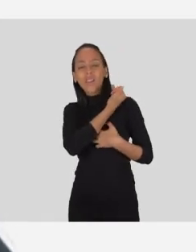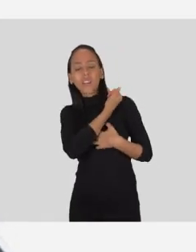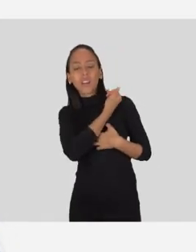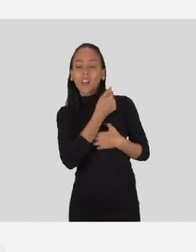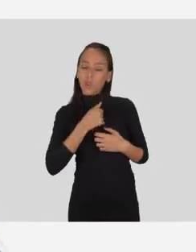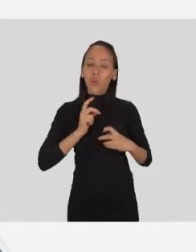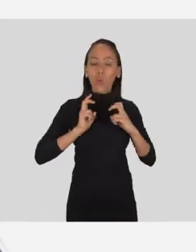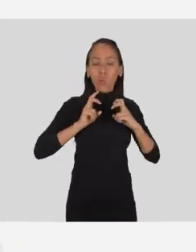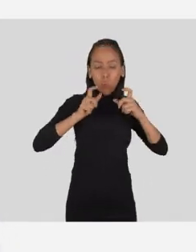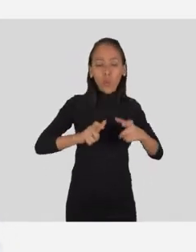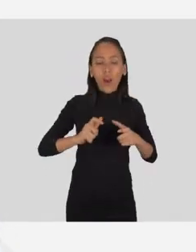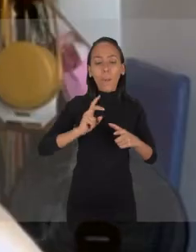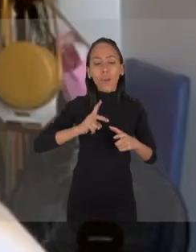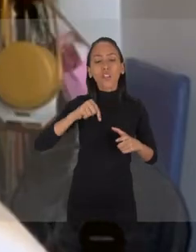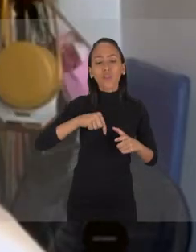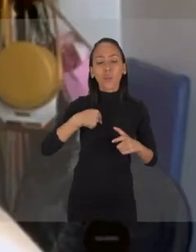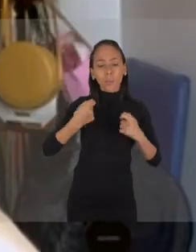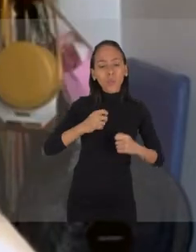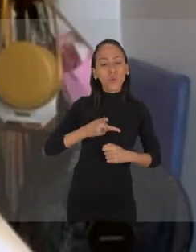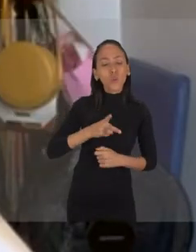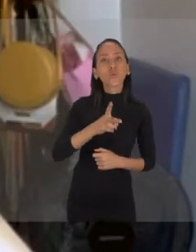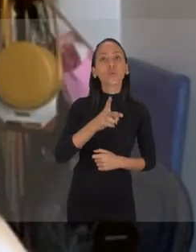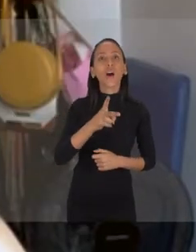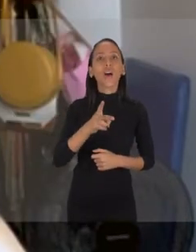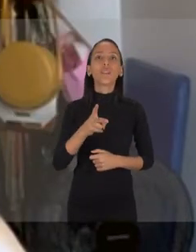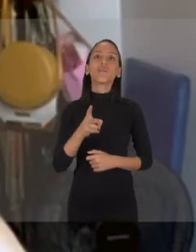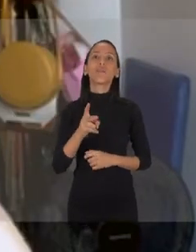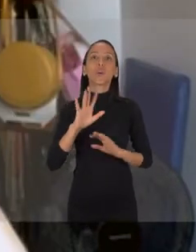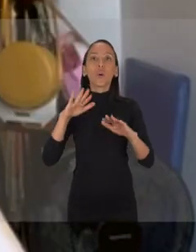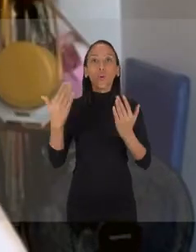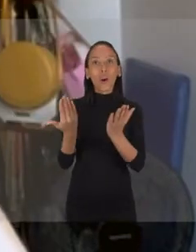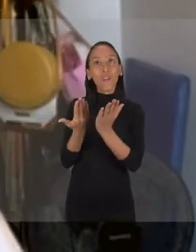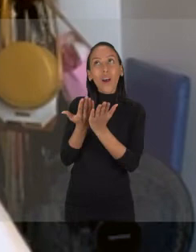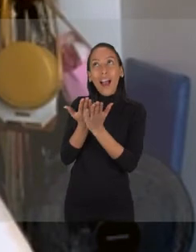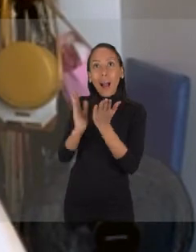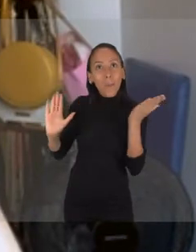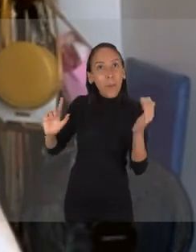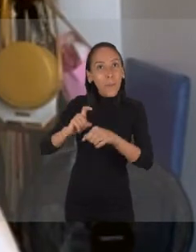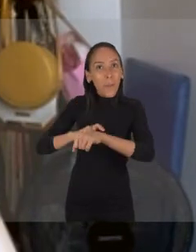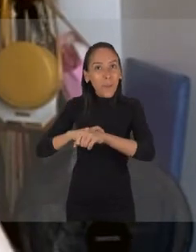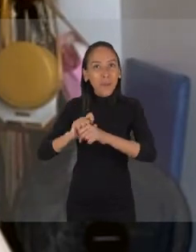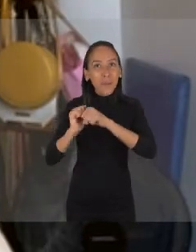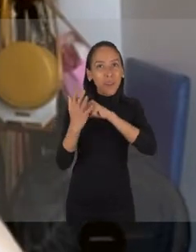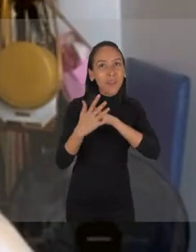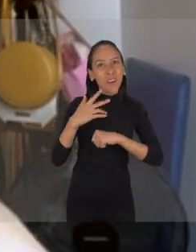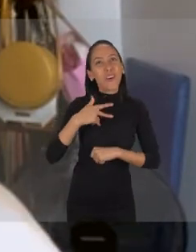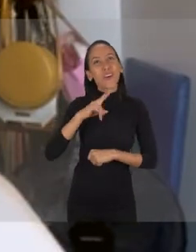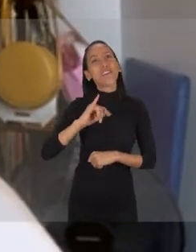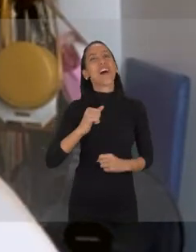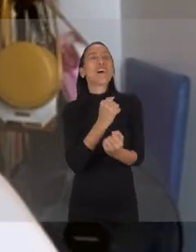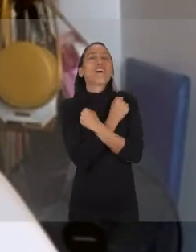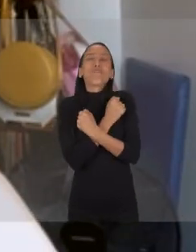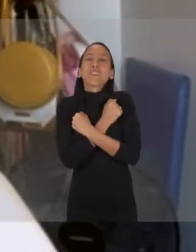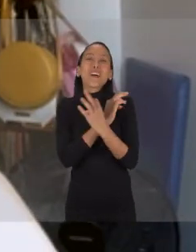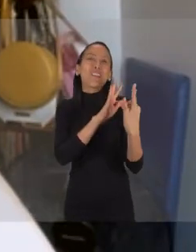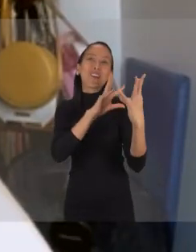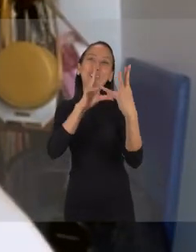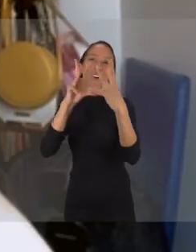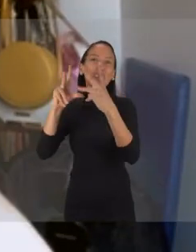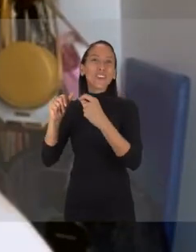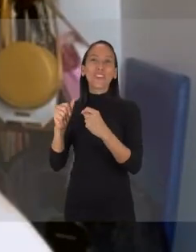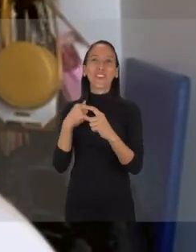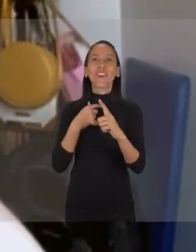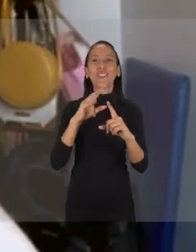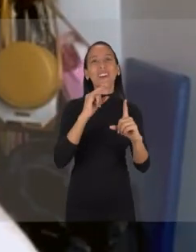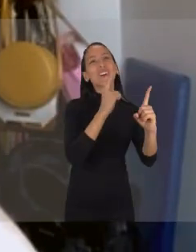que estar e eu tinha que continuar. Quando acabar mesmo, nossa, vou sair abraçando todo mundo.